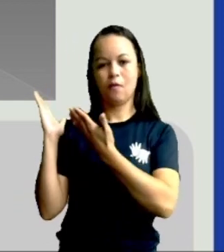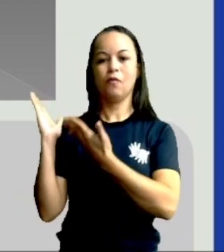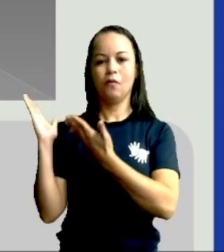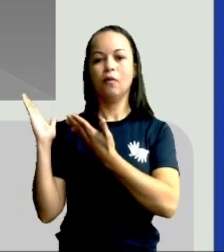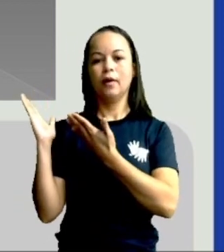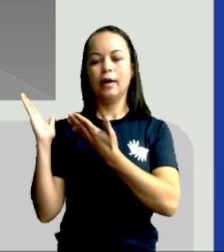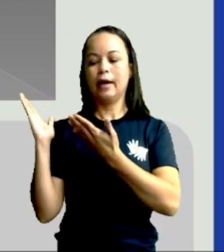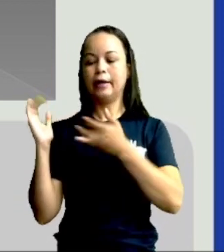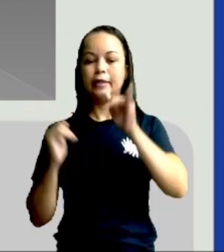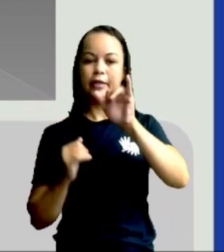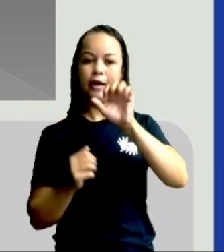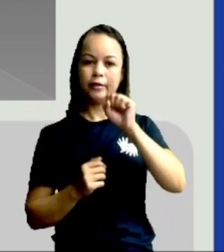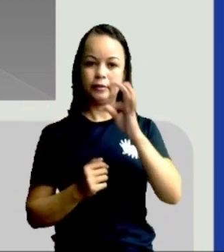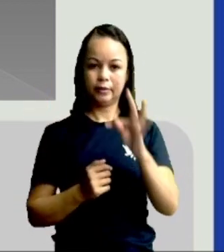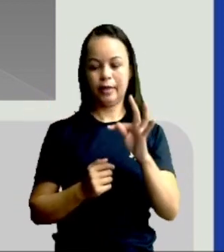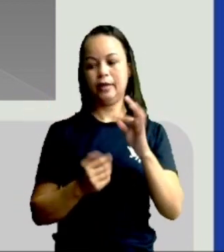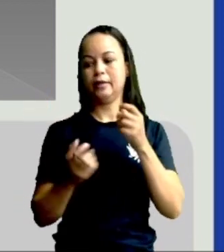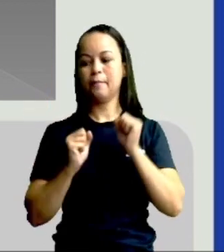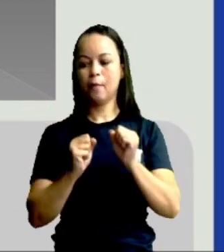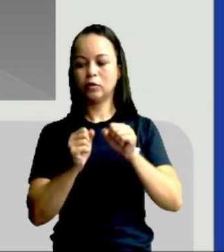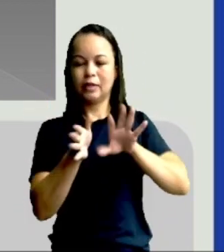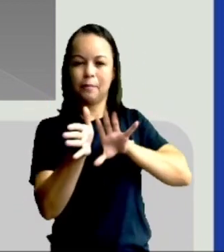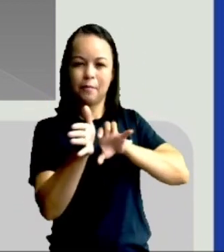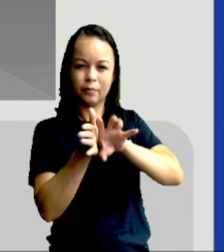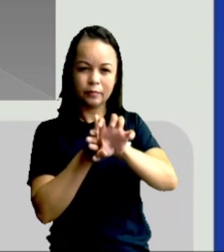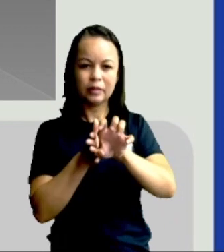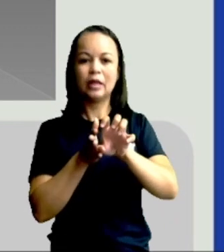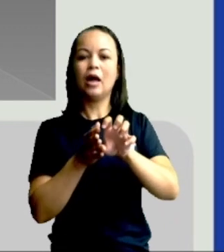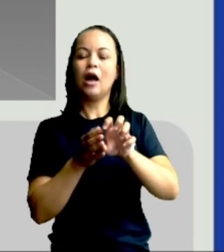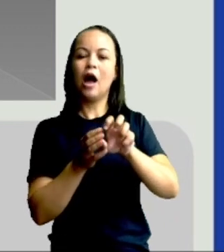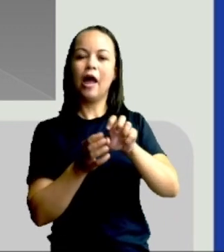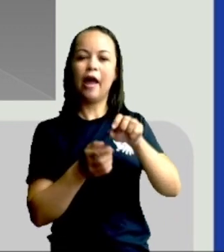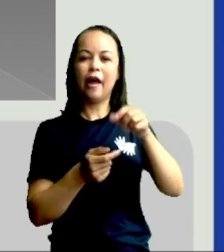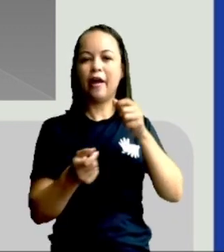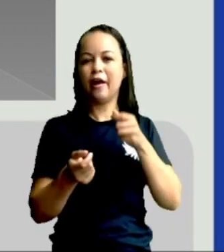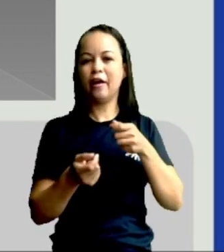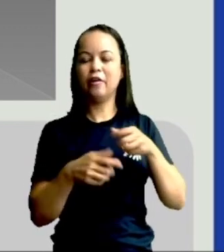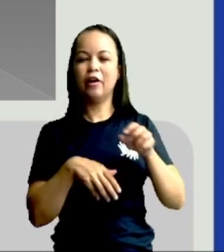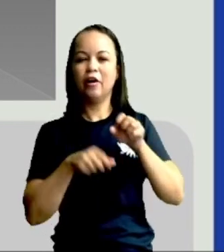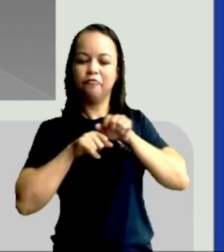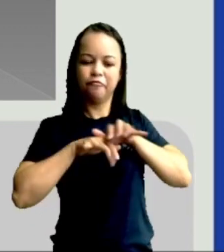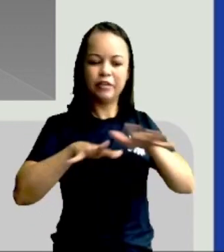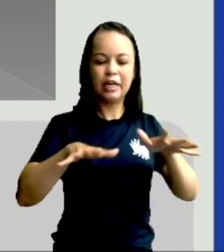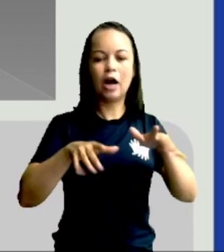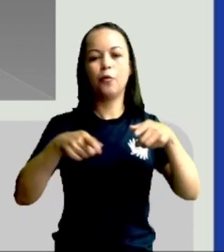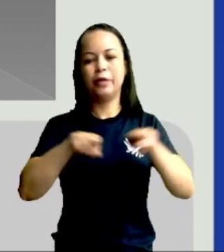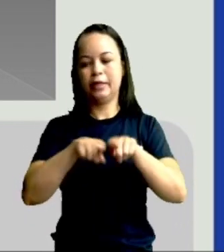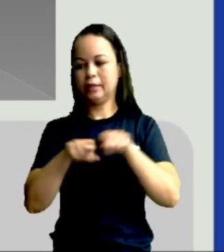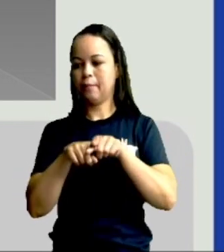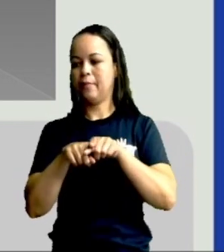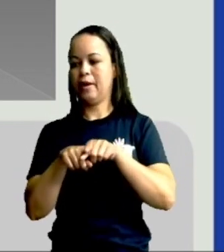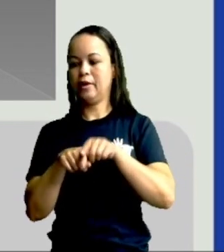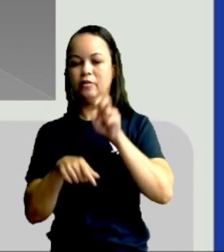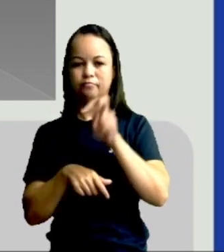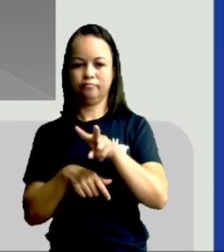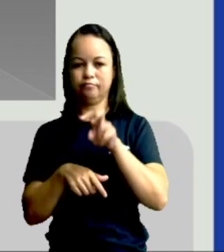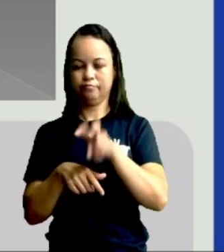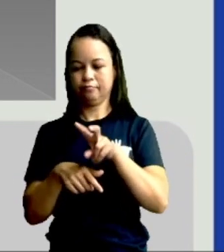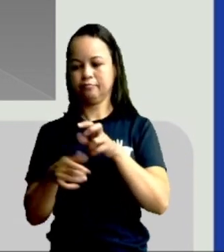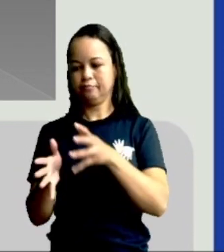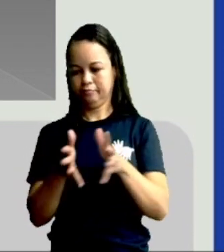ISTs, que podem ser de ordem bacteriana, viral ou parasitária. E no caso aqui, a parasitária, em destaque, eu